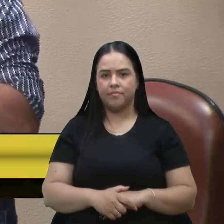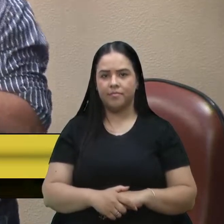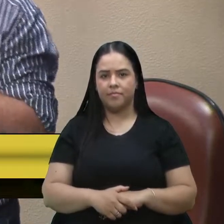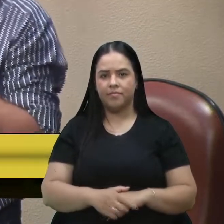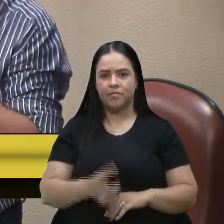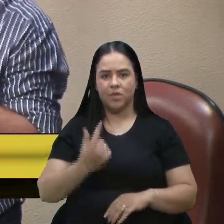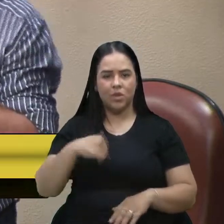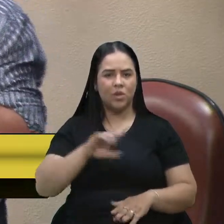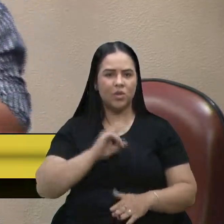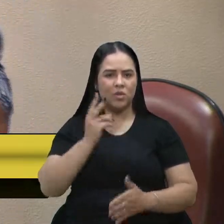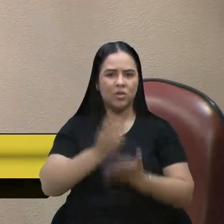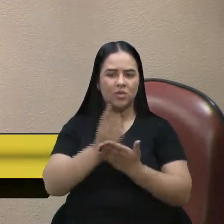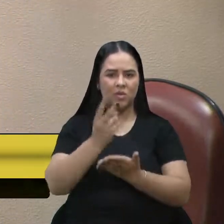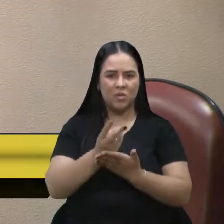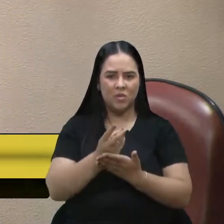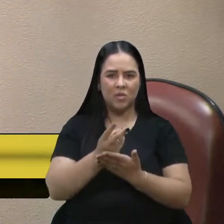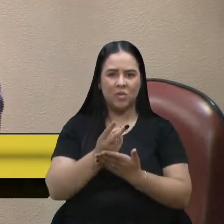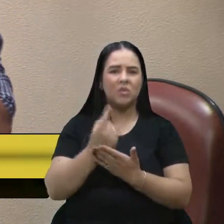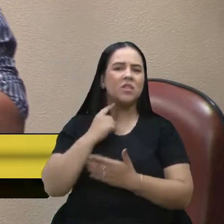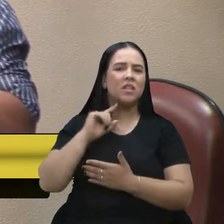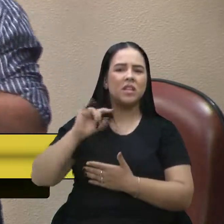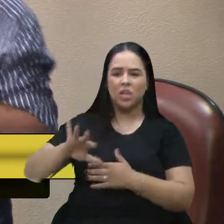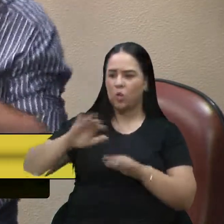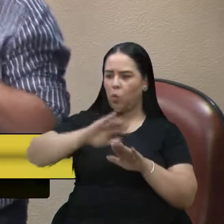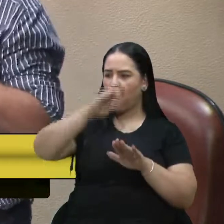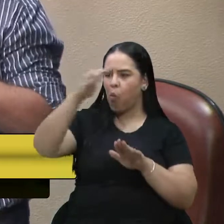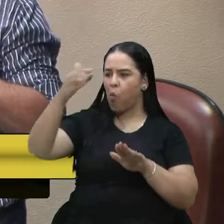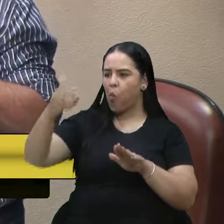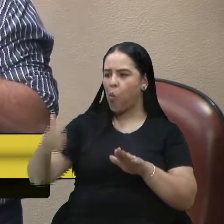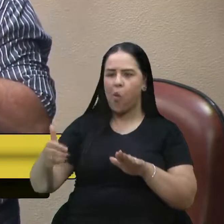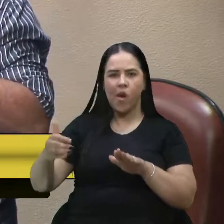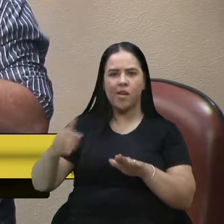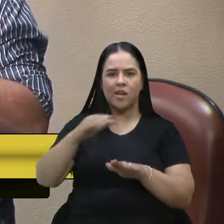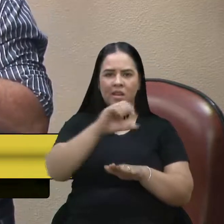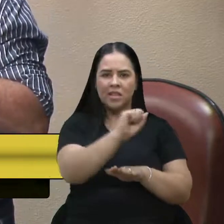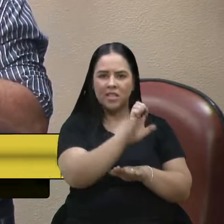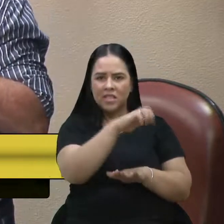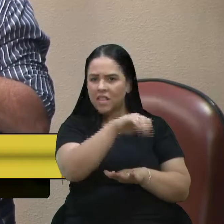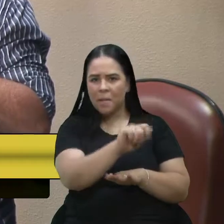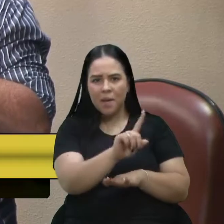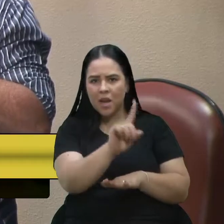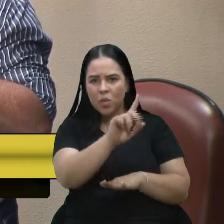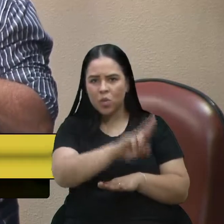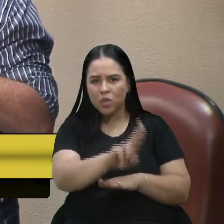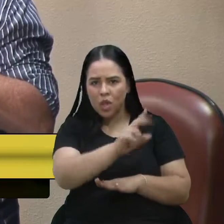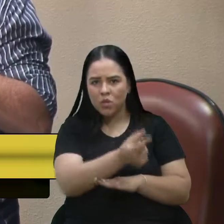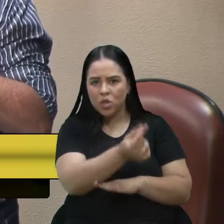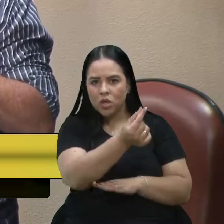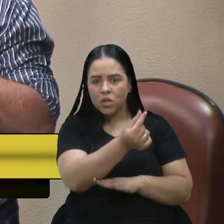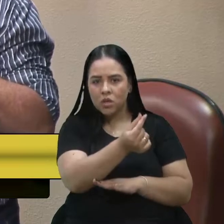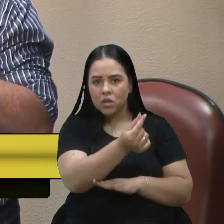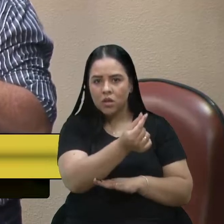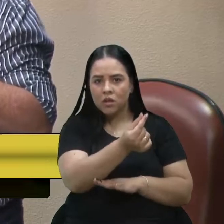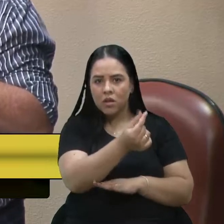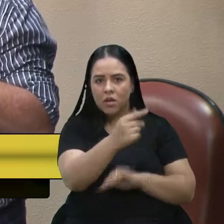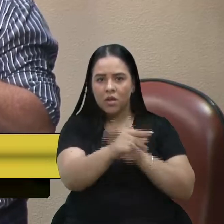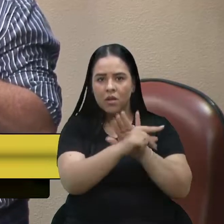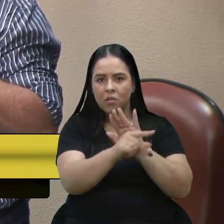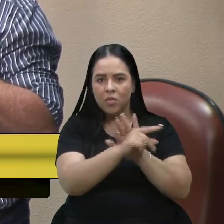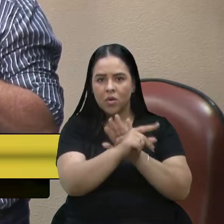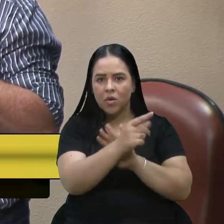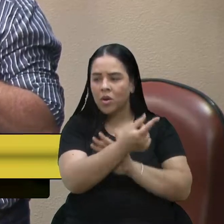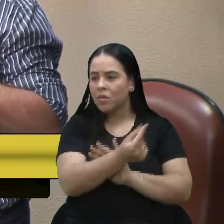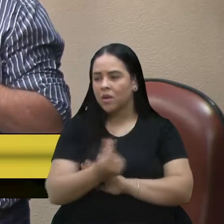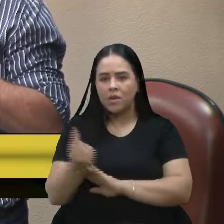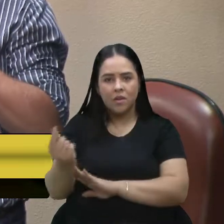Continuamos com os lixos, com os lixões, e o fundo da SEMA não vão poder utilizar? O que é isso? Fundo é vontade política, já falei